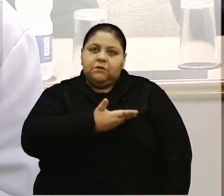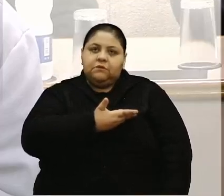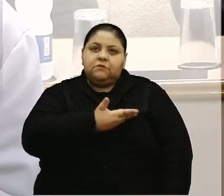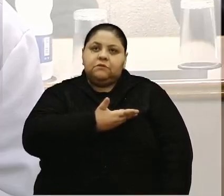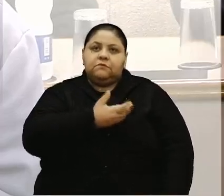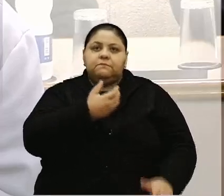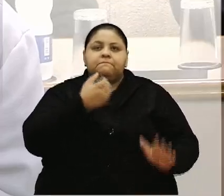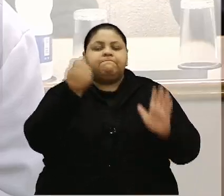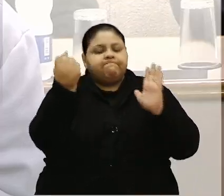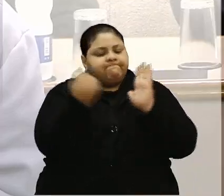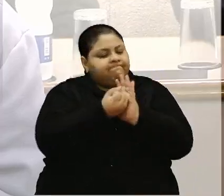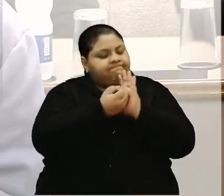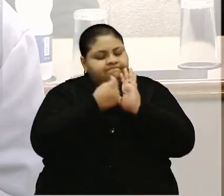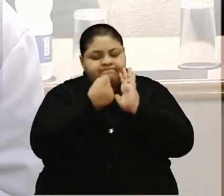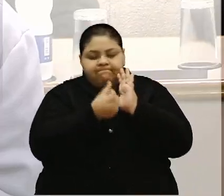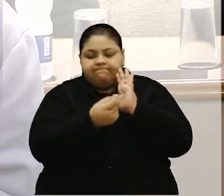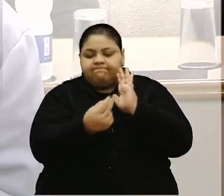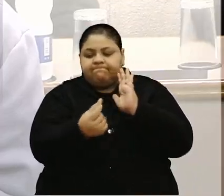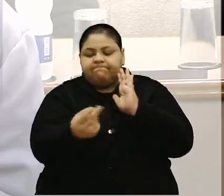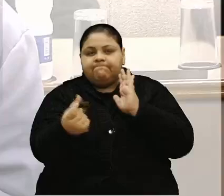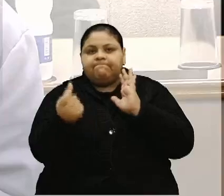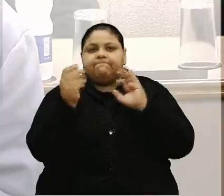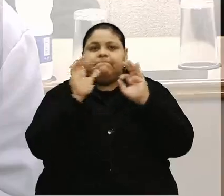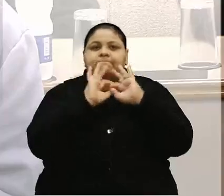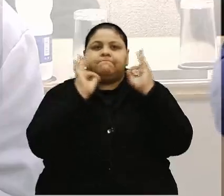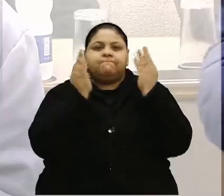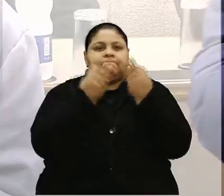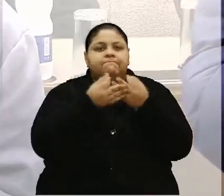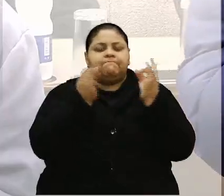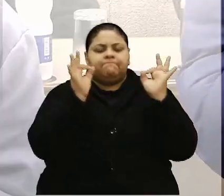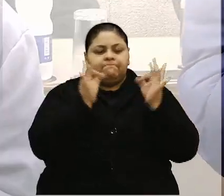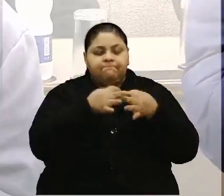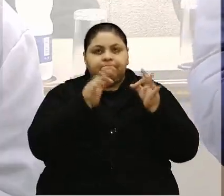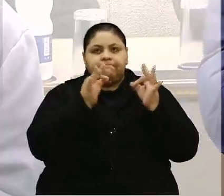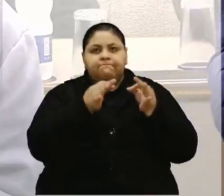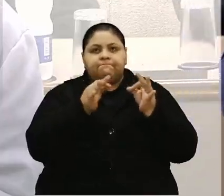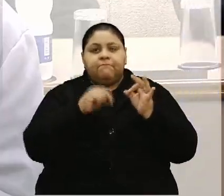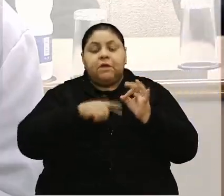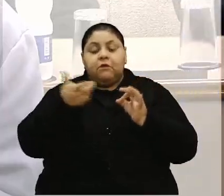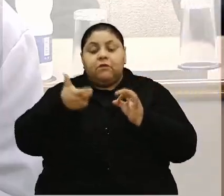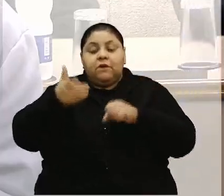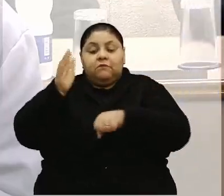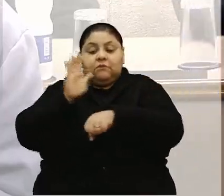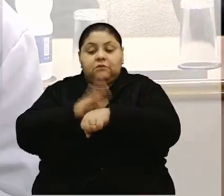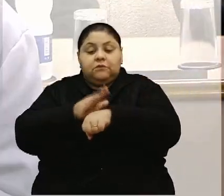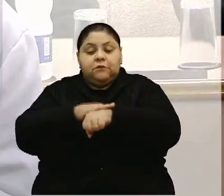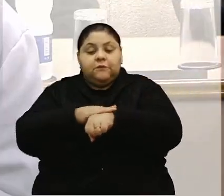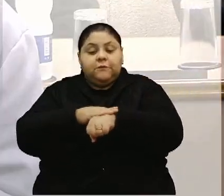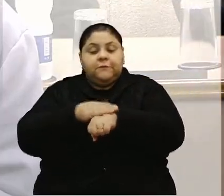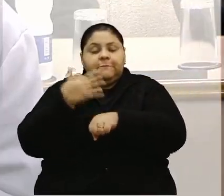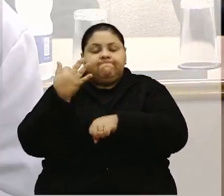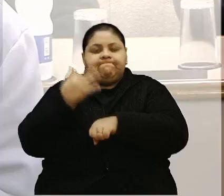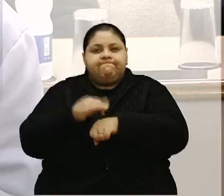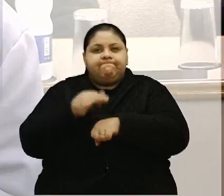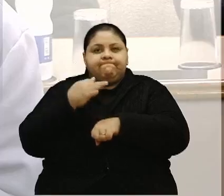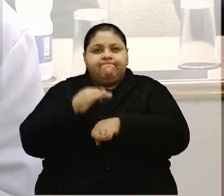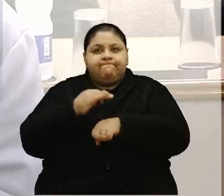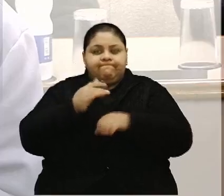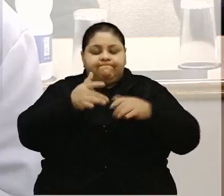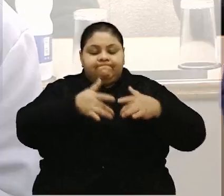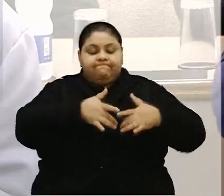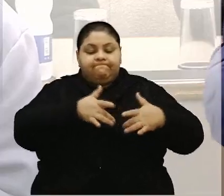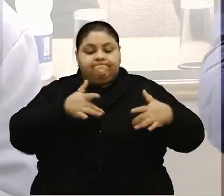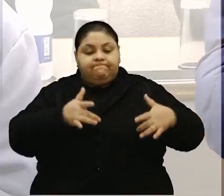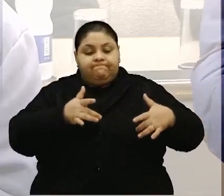realmente um grande legado, deixou uma família maravilhosa. Então eu queria nesse momento de dor me